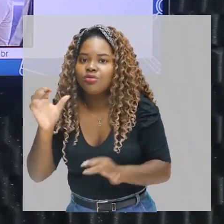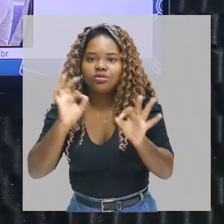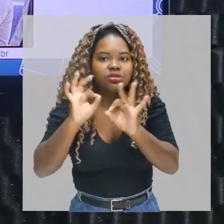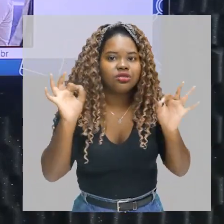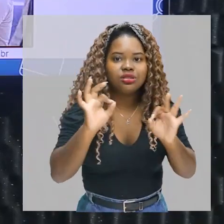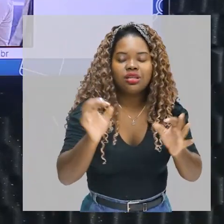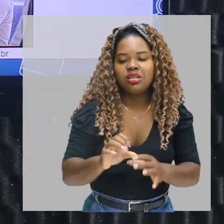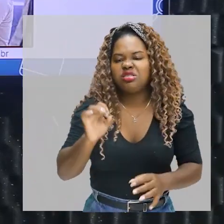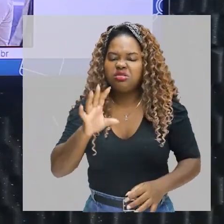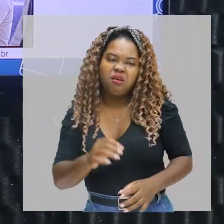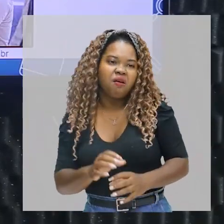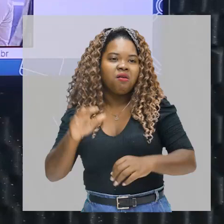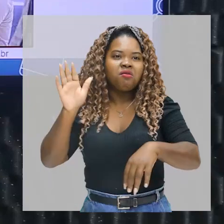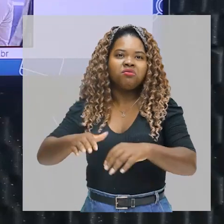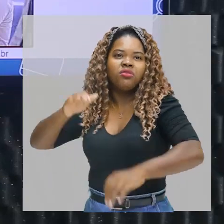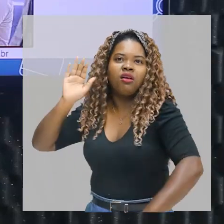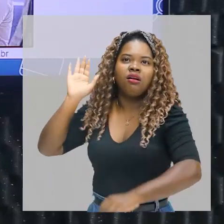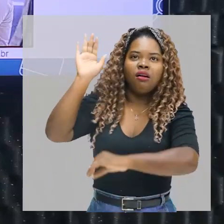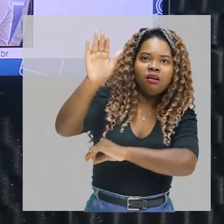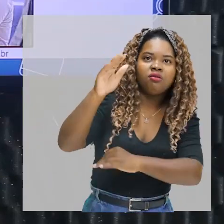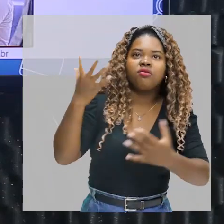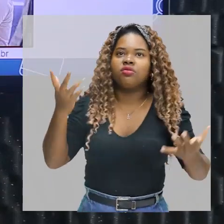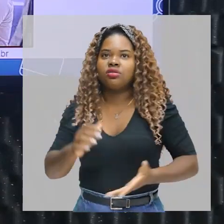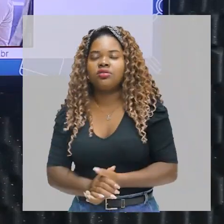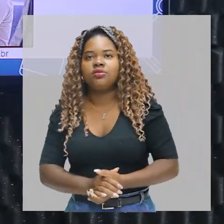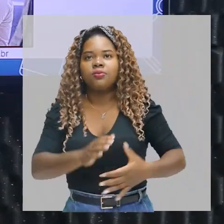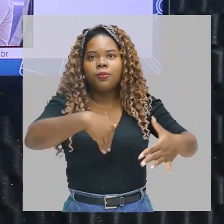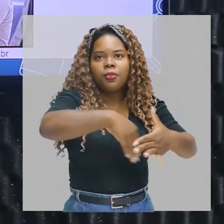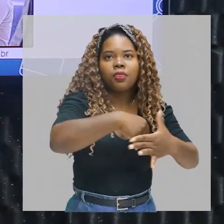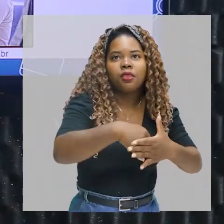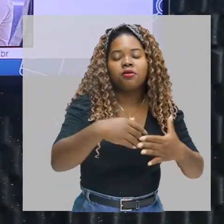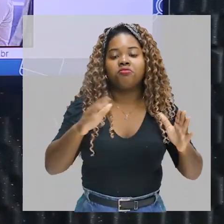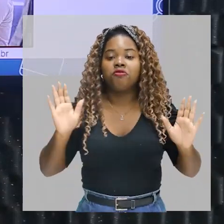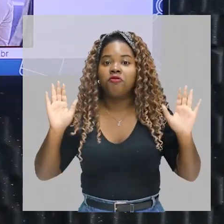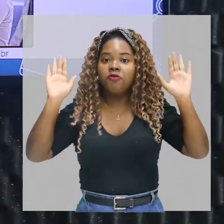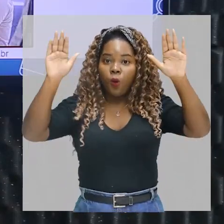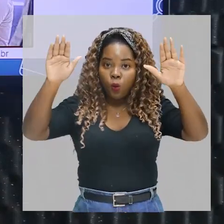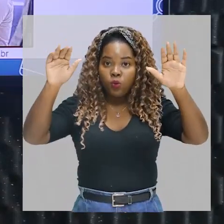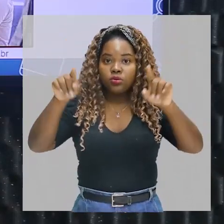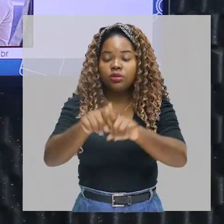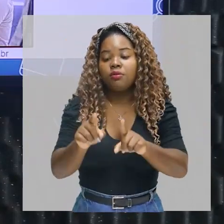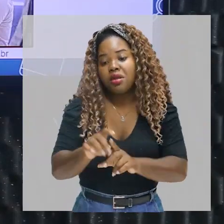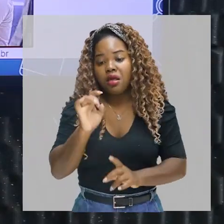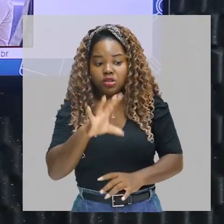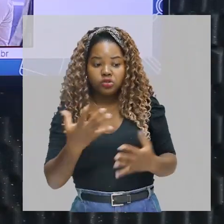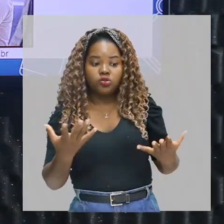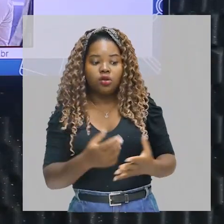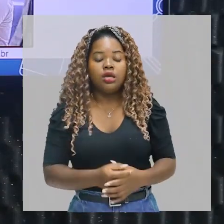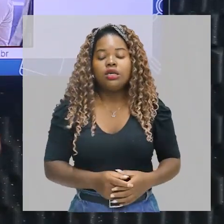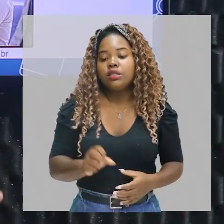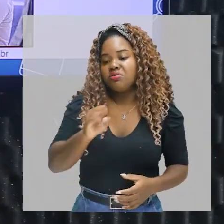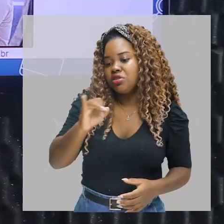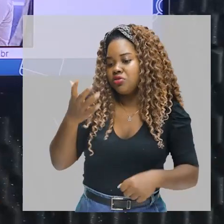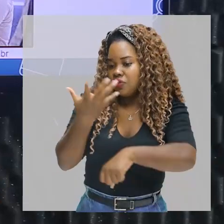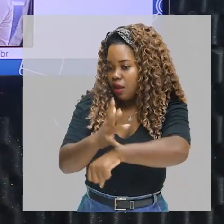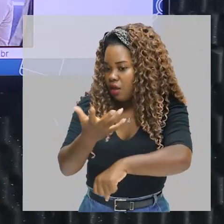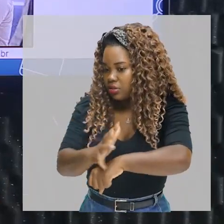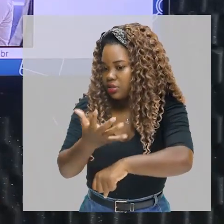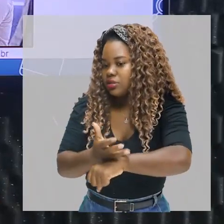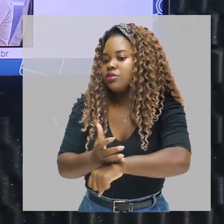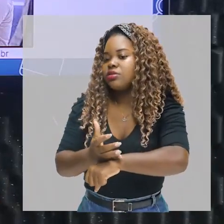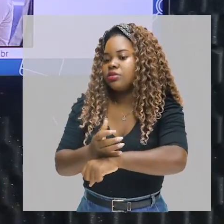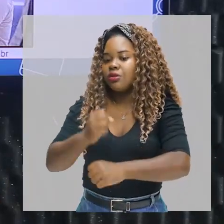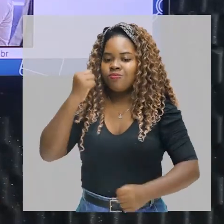esportes. Basquete, handebol, futsal, vôlei. Era só isso que nós fazíamos. Então, de repente, se eu tivesse praticado, por